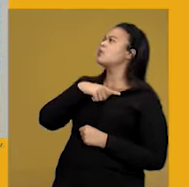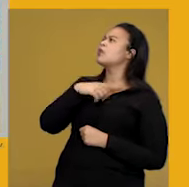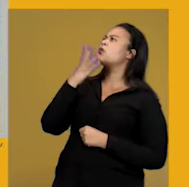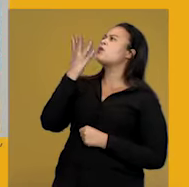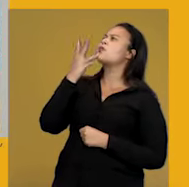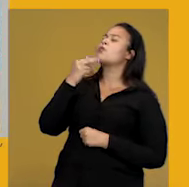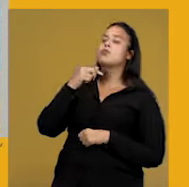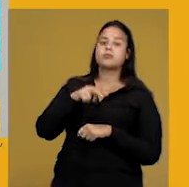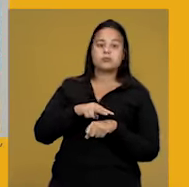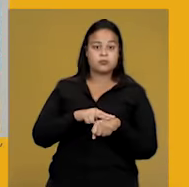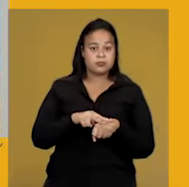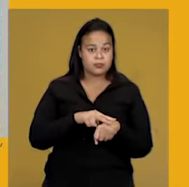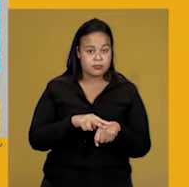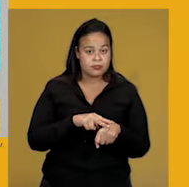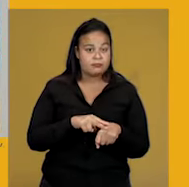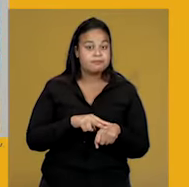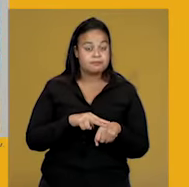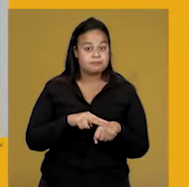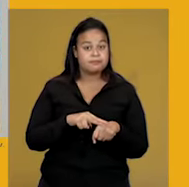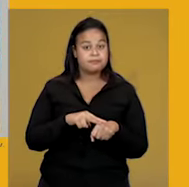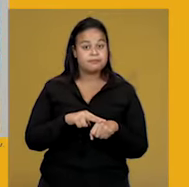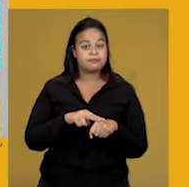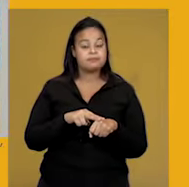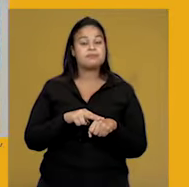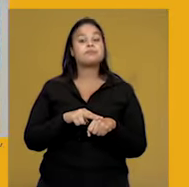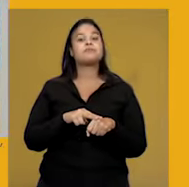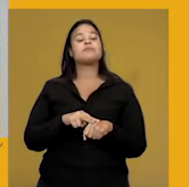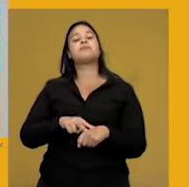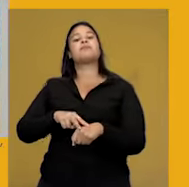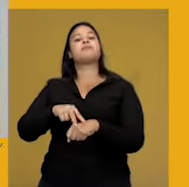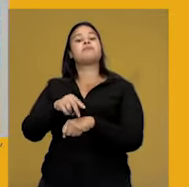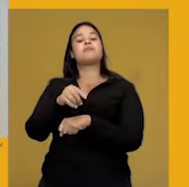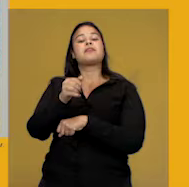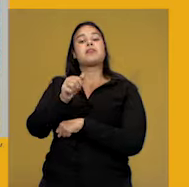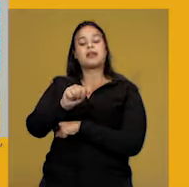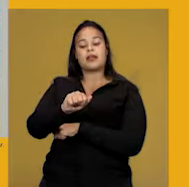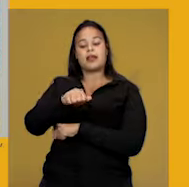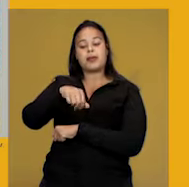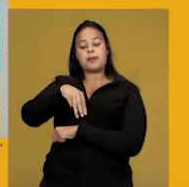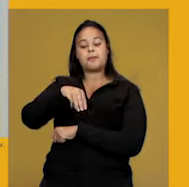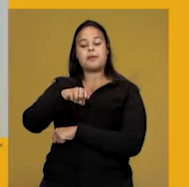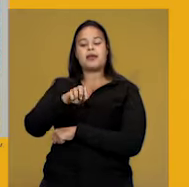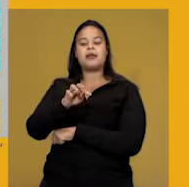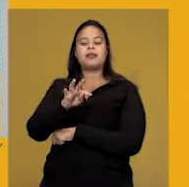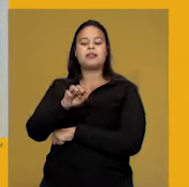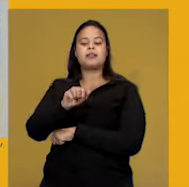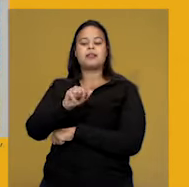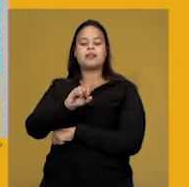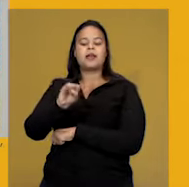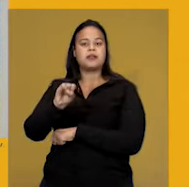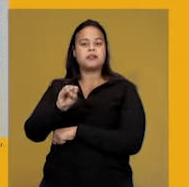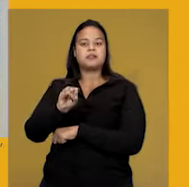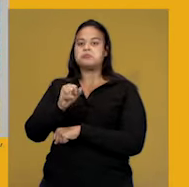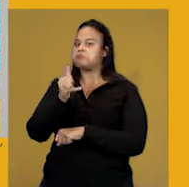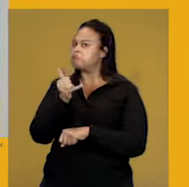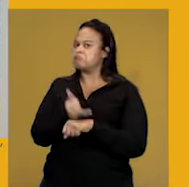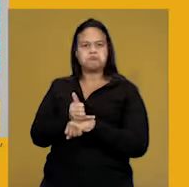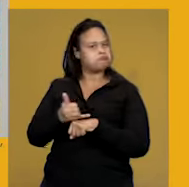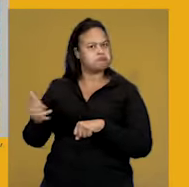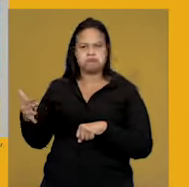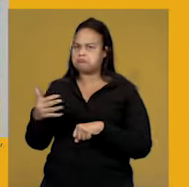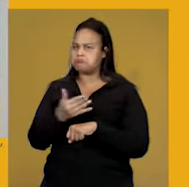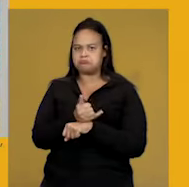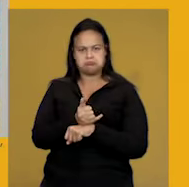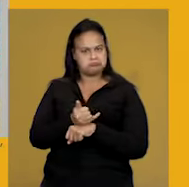verdinho, nós vamos classificar como ametais, tá? Ou não metais. E